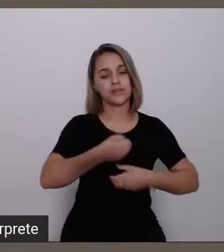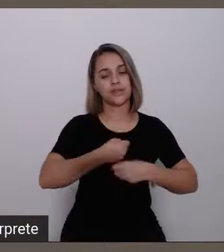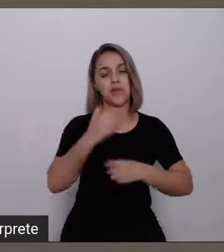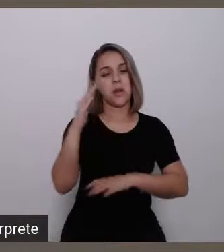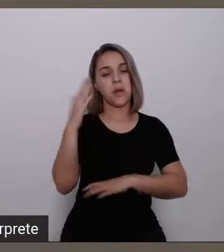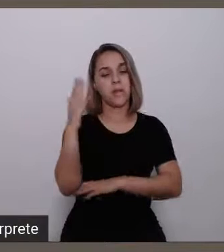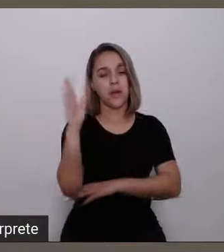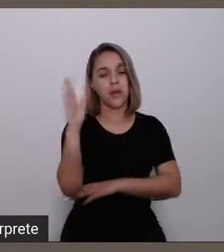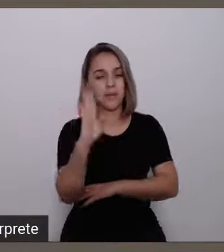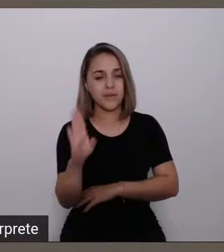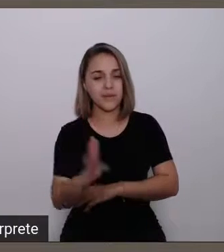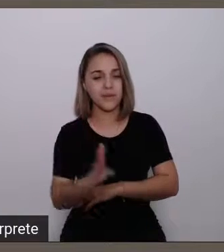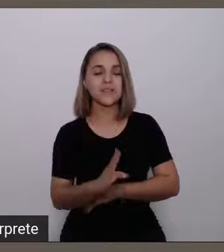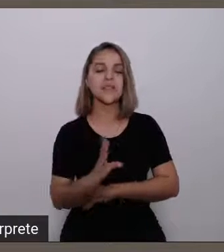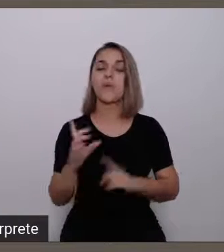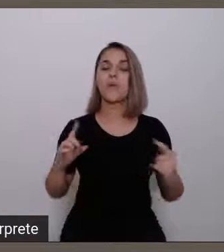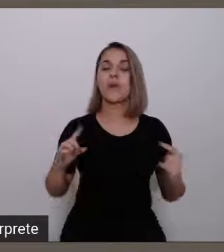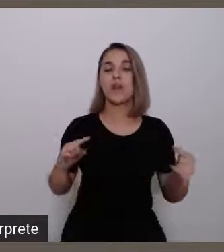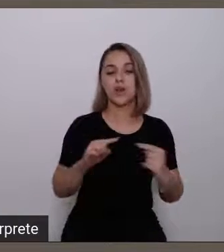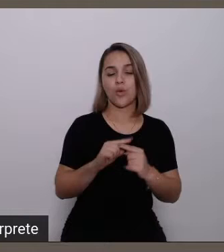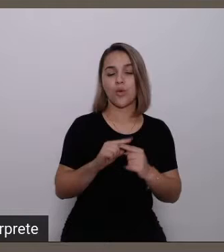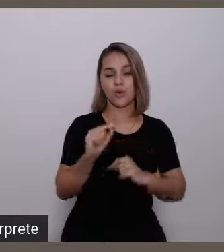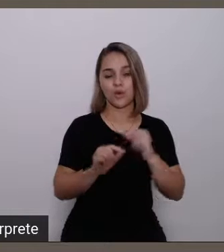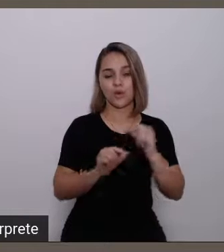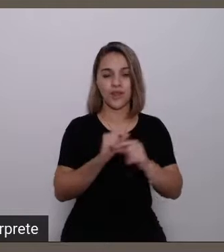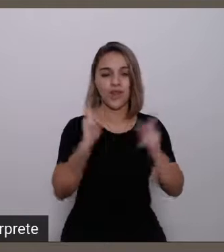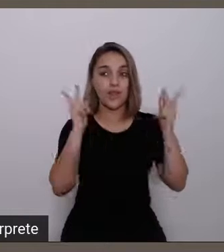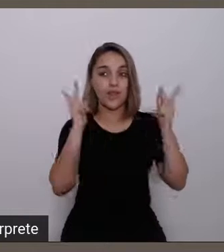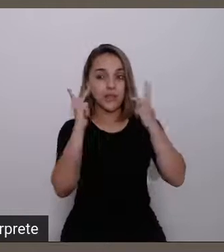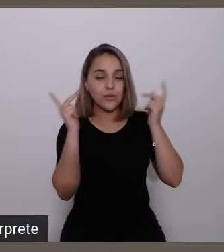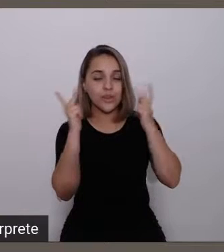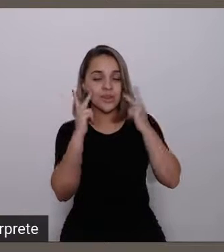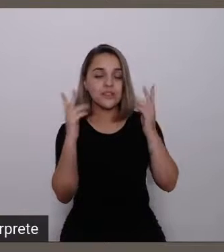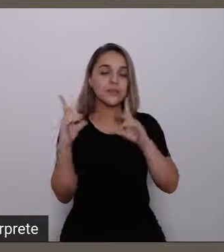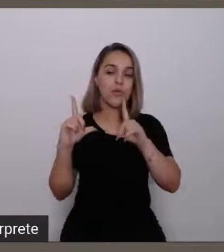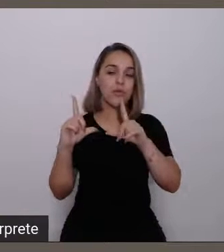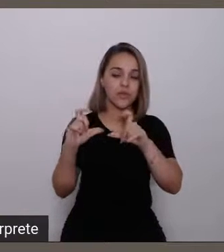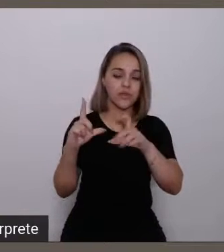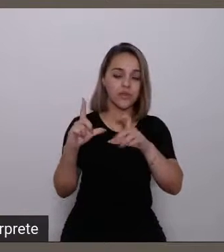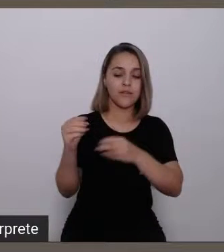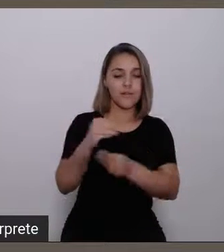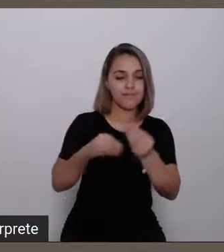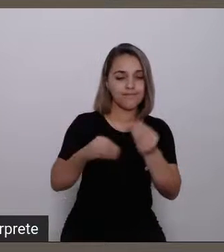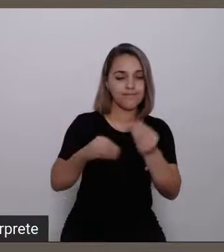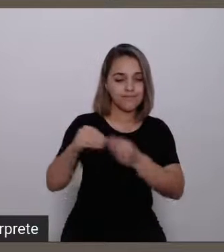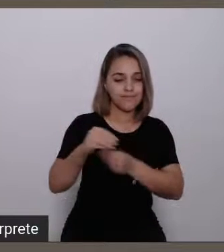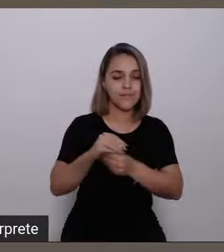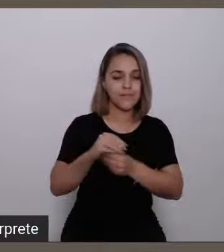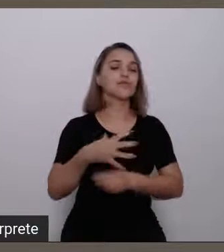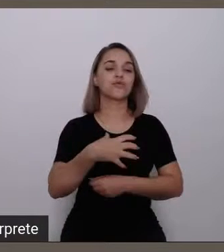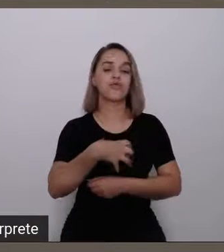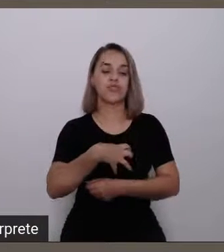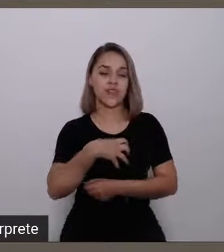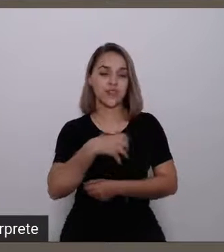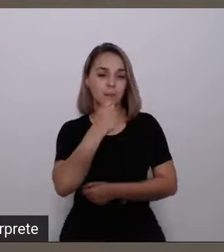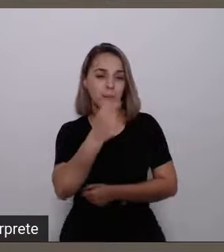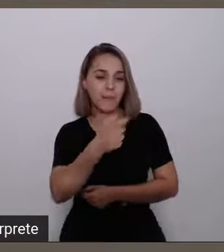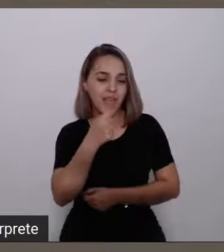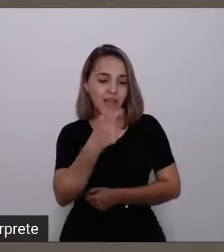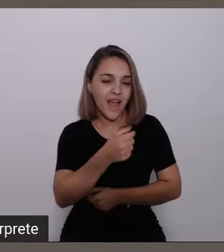ele associa diretamente naturalismo e fotografia dessa maneira irônica, né? E